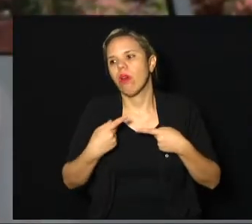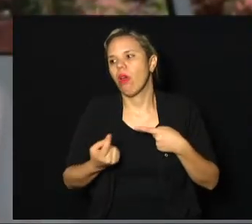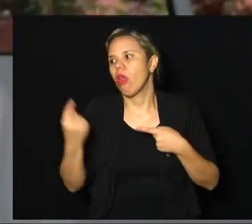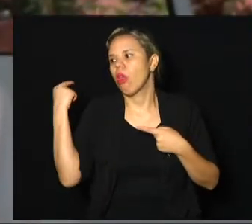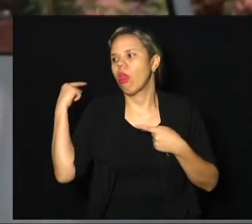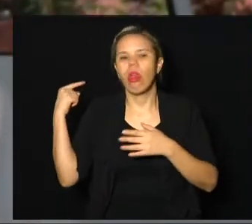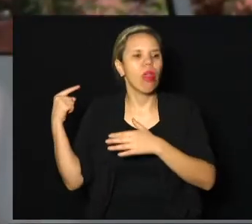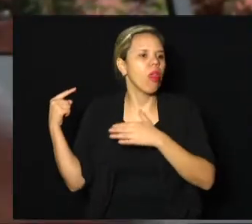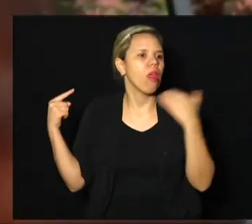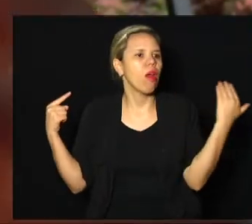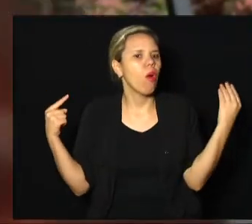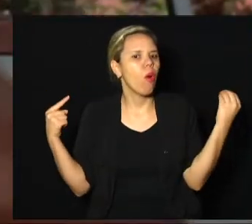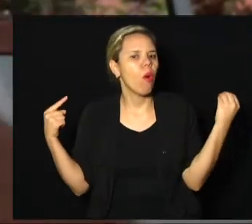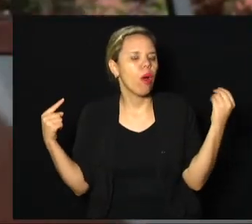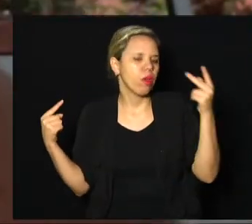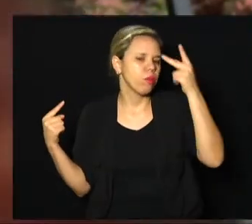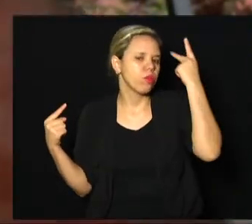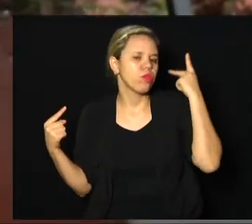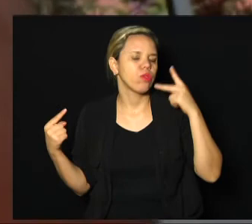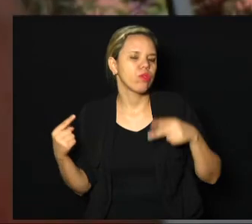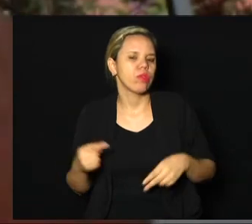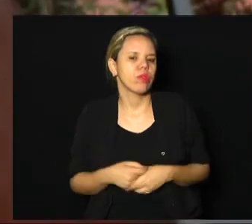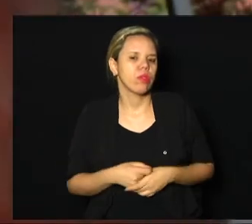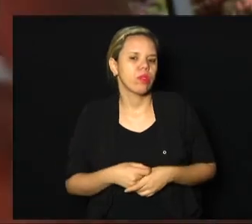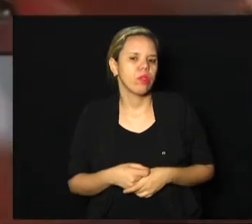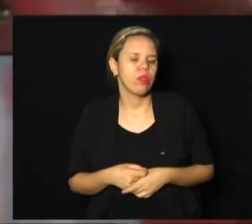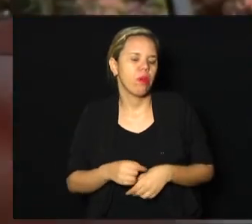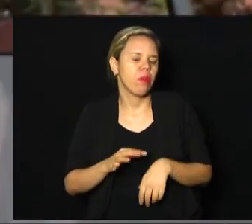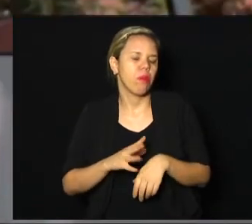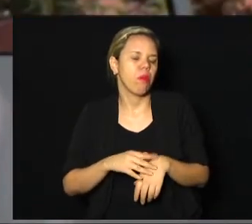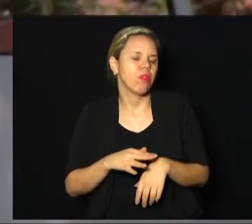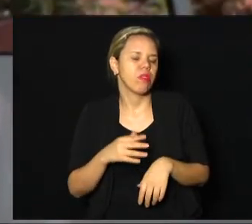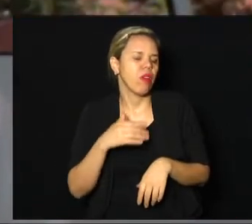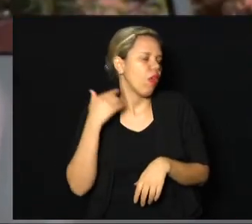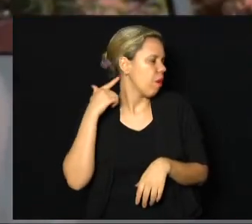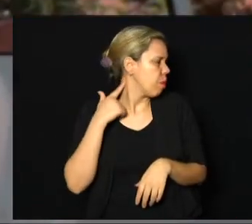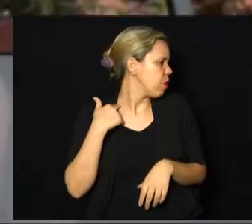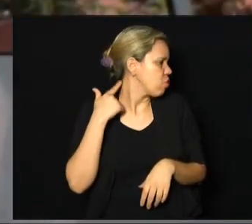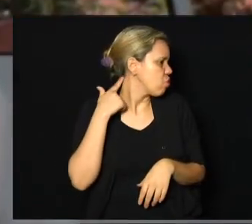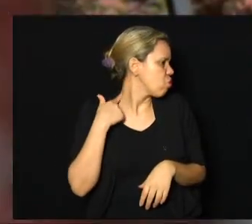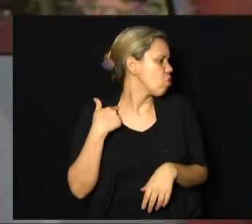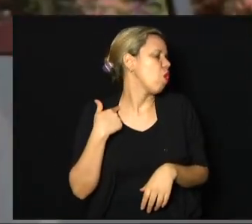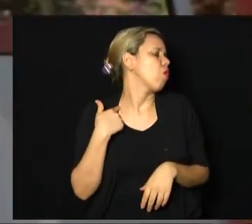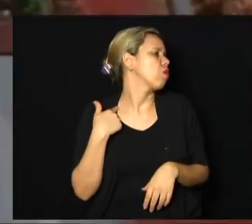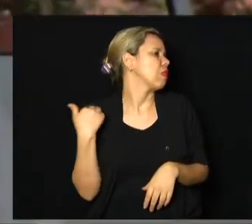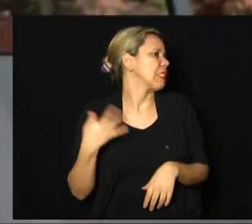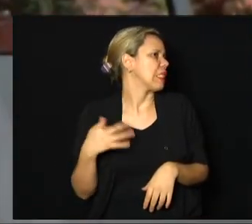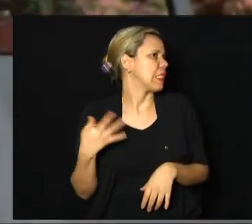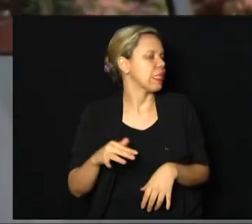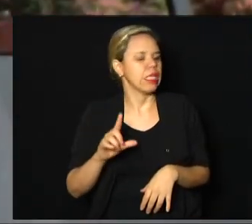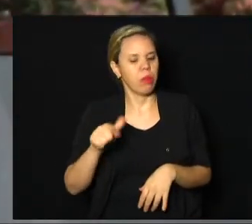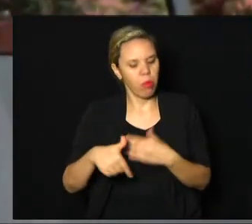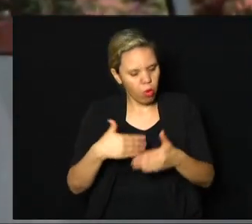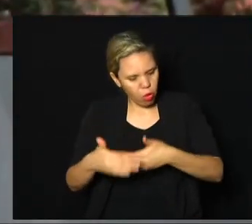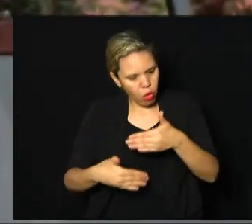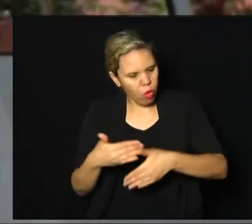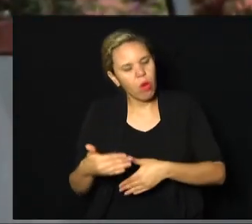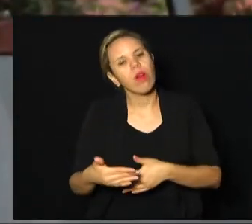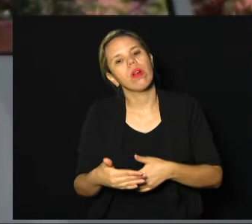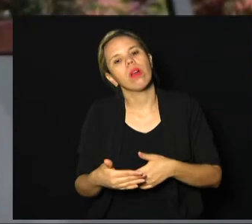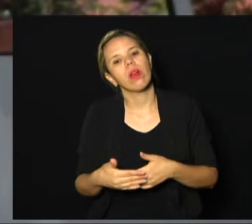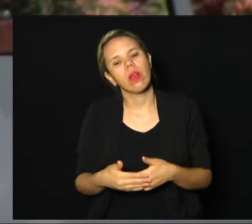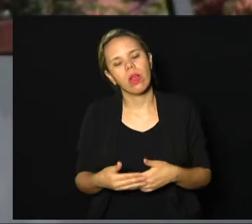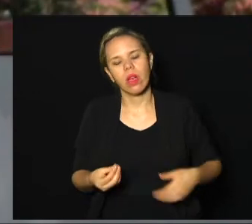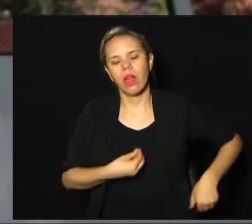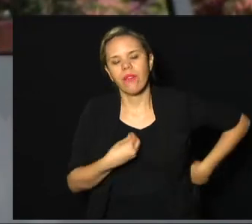morria antigamente, ela basicamente era pela região do pescoço. É lógico que com a evolução da